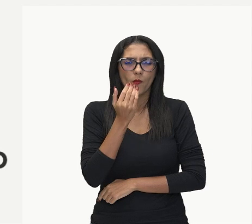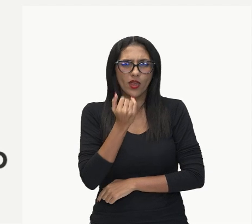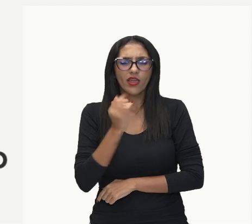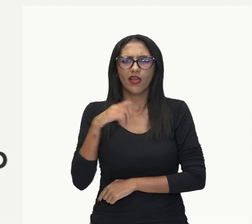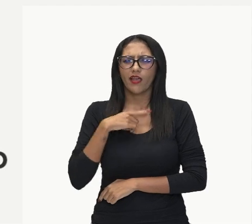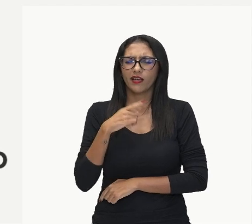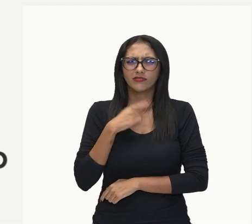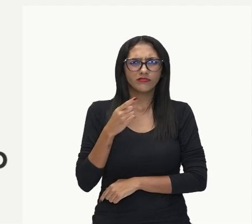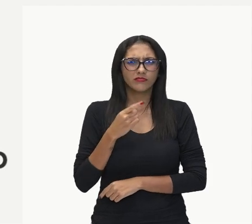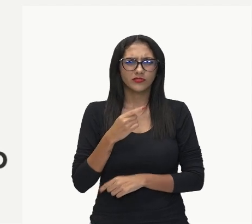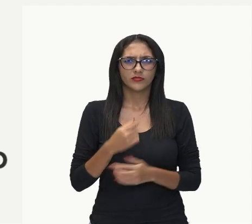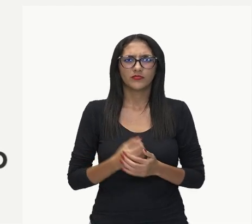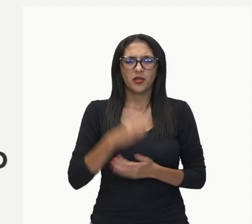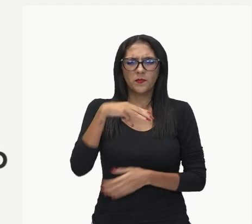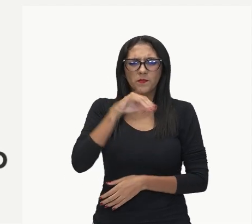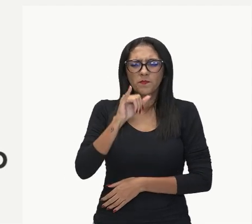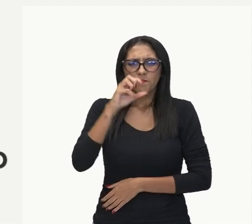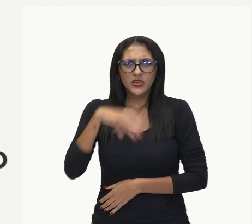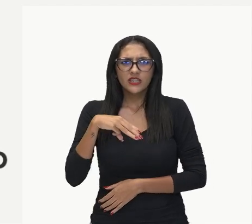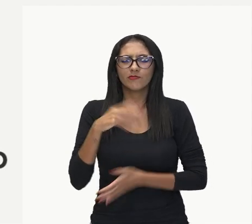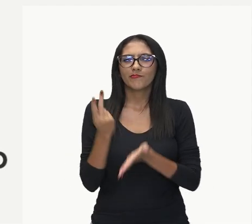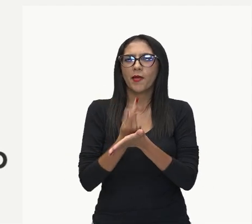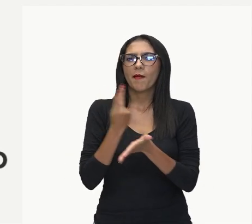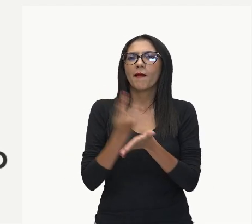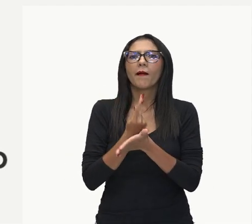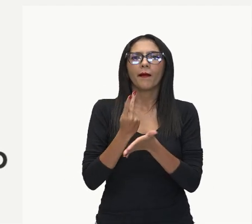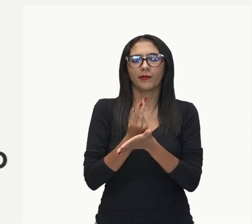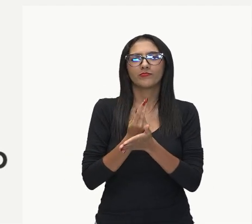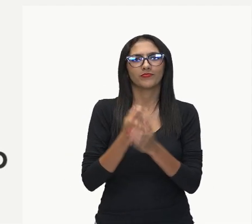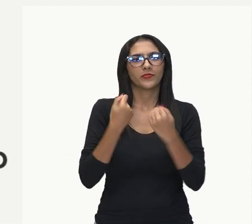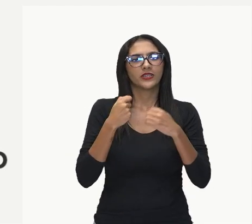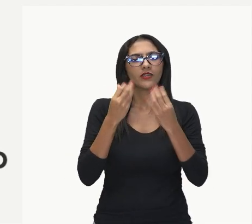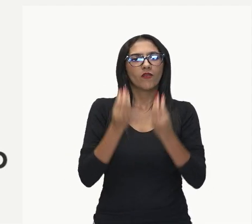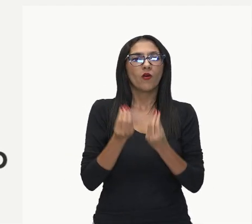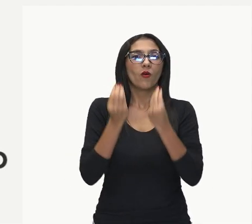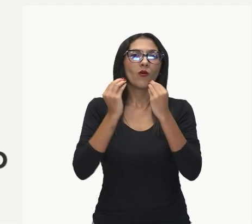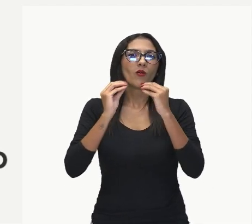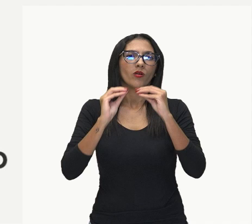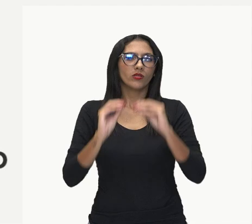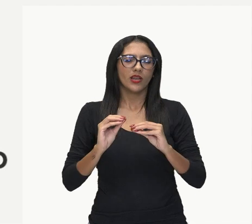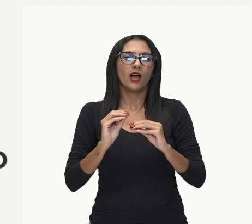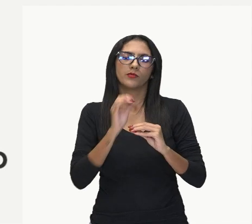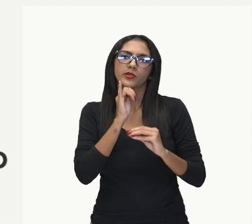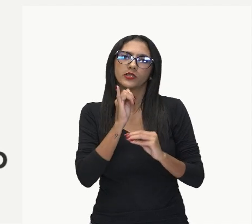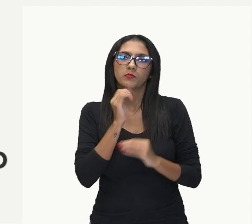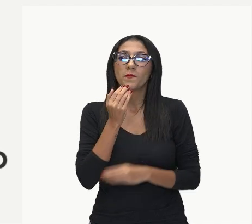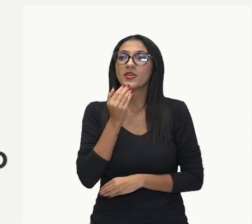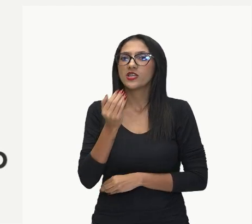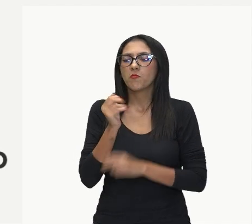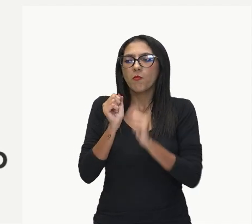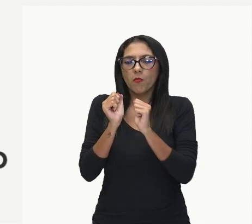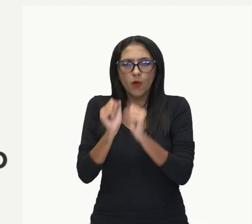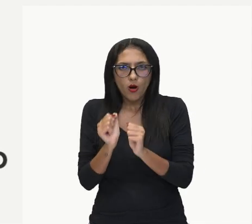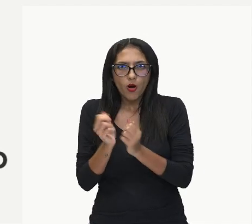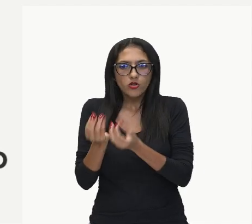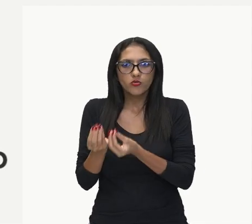gramaticais, mim não poderia ser utilizado, né? Nós deveríamos ter aí da caça, você pode me dar caça para eu comer, seria a